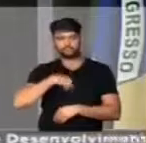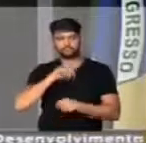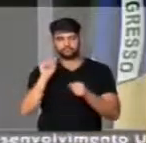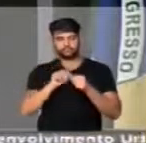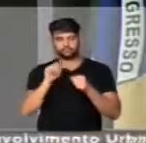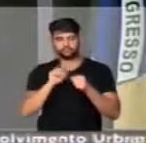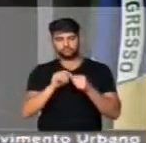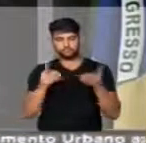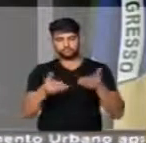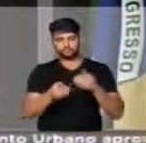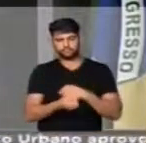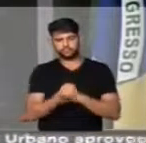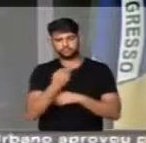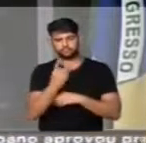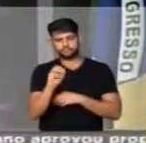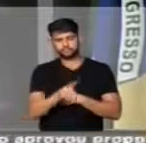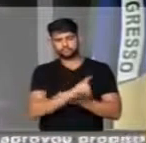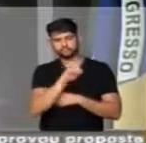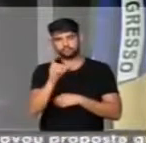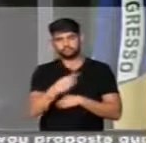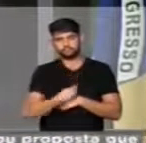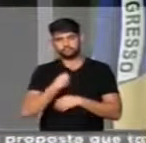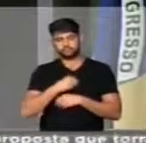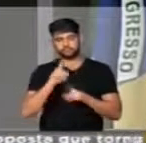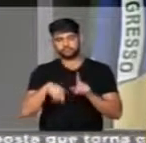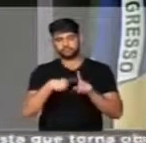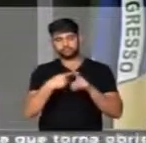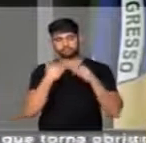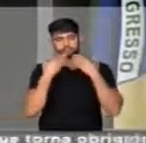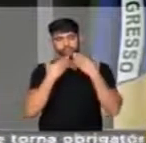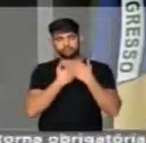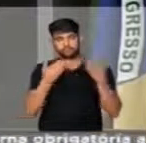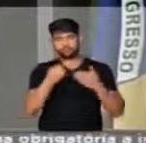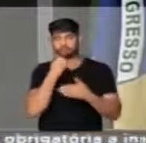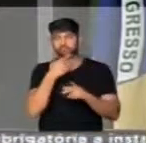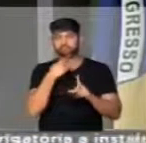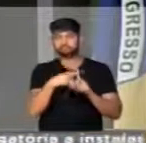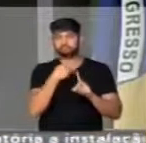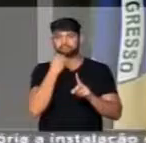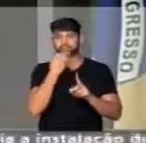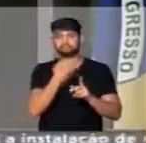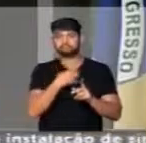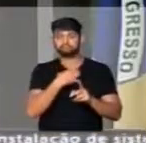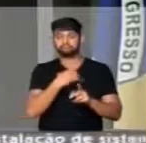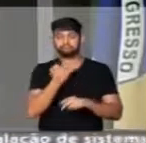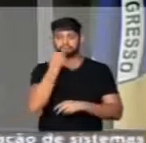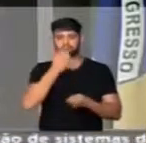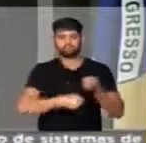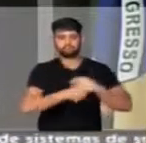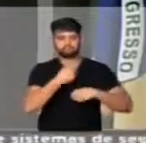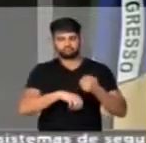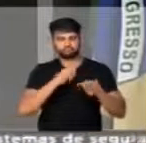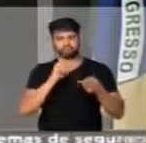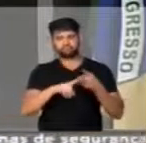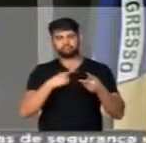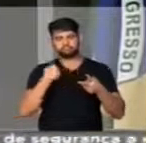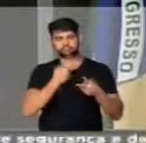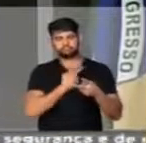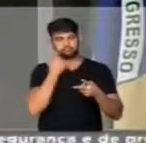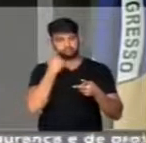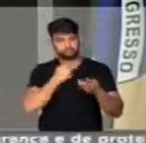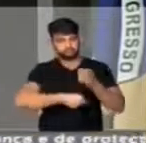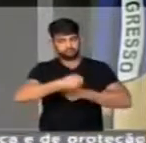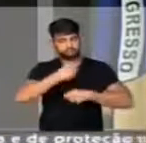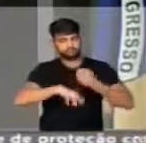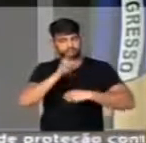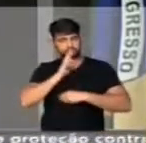completa pouco mais de 30 dias, mas já dá sinais positivos, principalmente na economia. Nós estamos vendo o